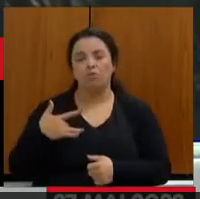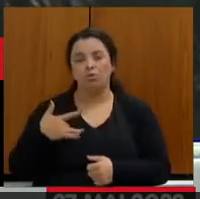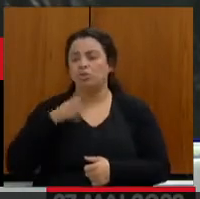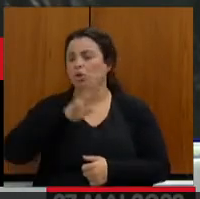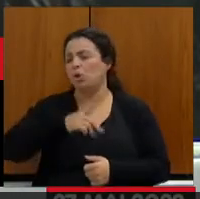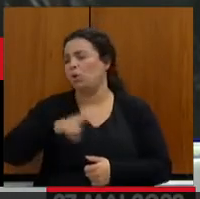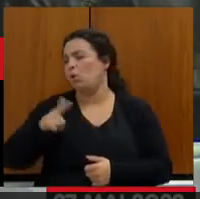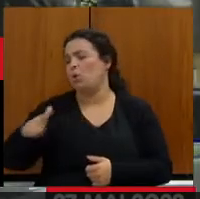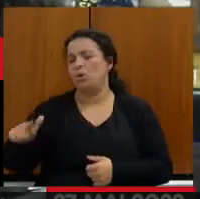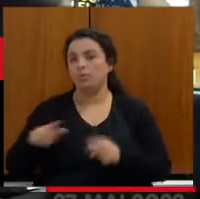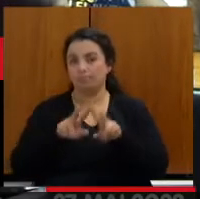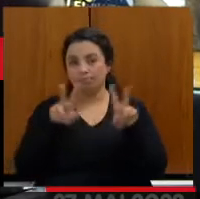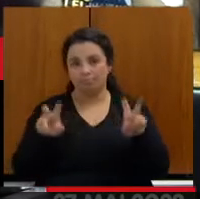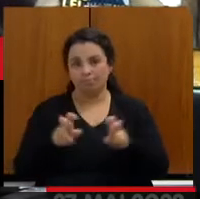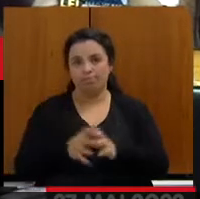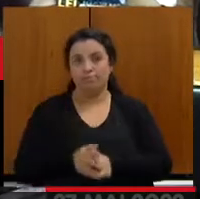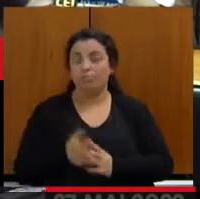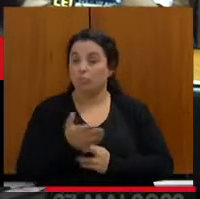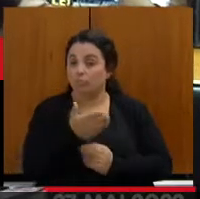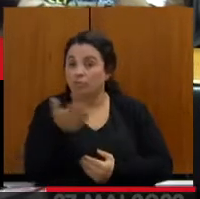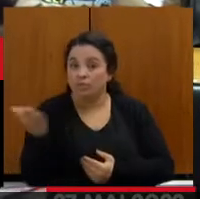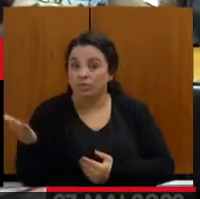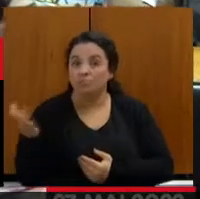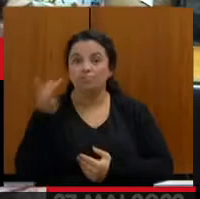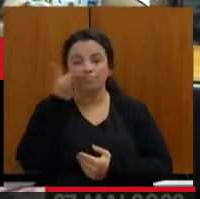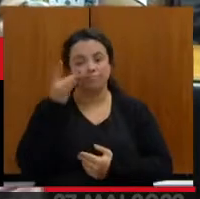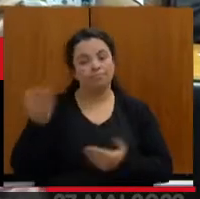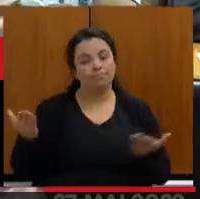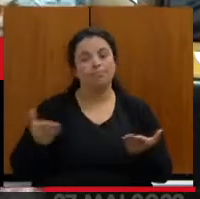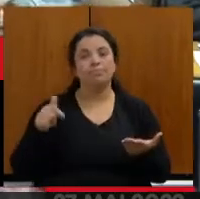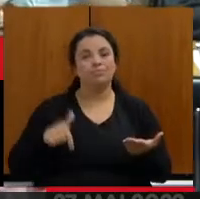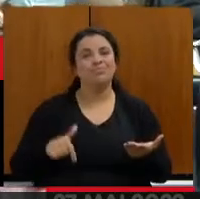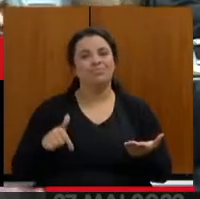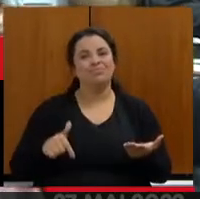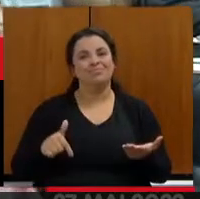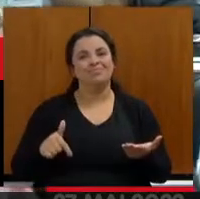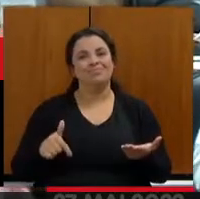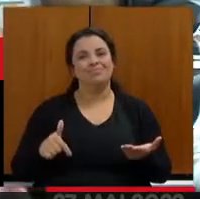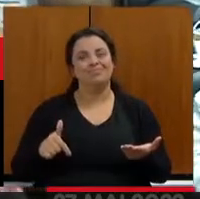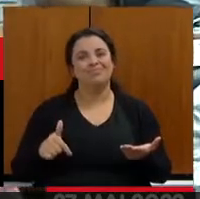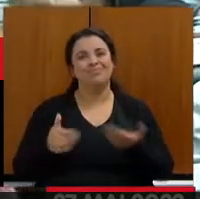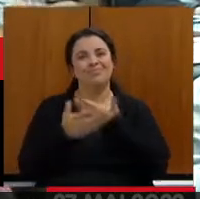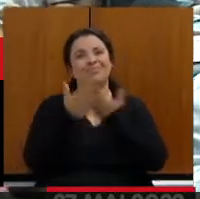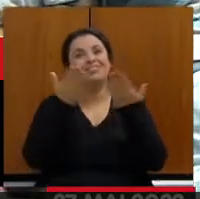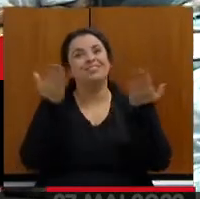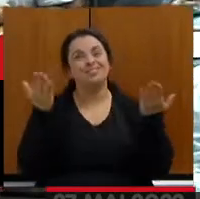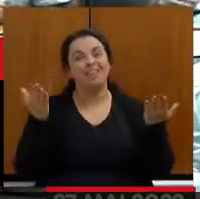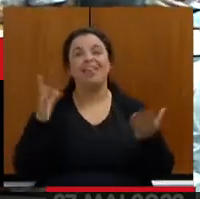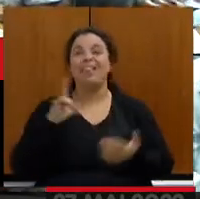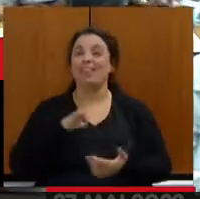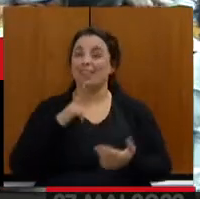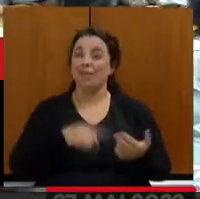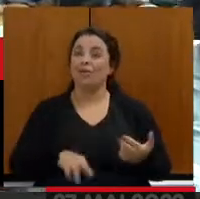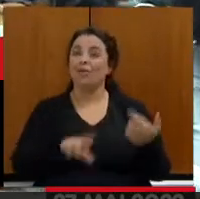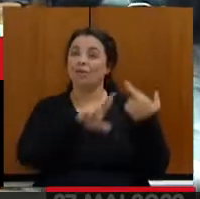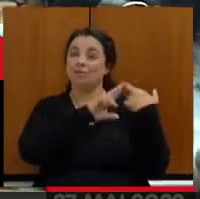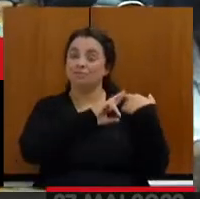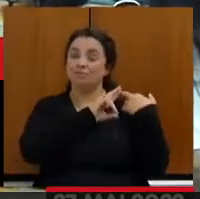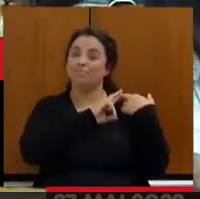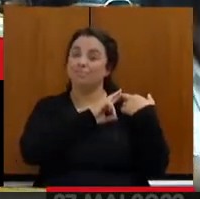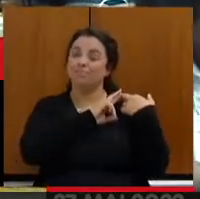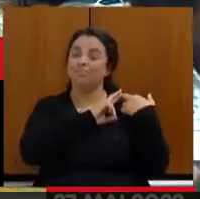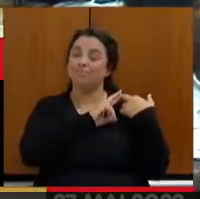temas vocês aqui hoje estão com importante responsabilidade